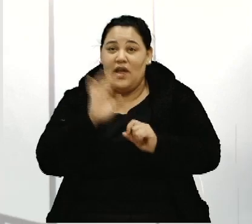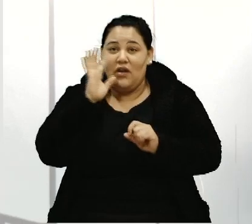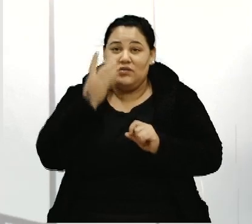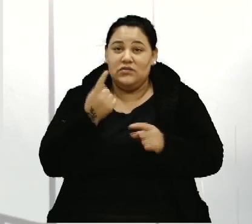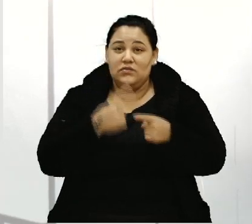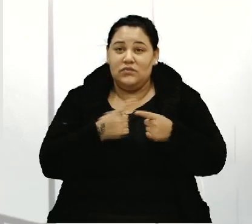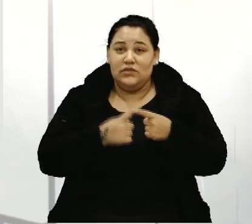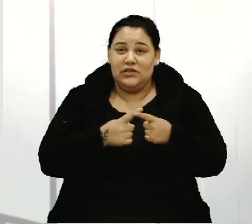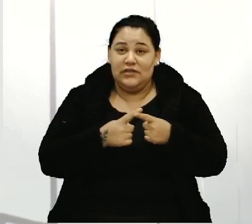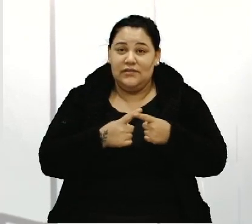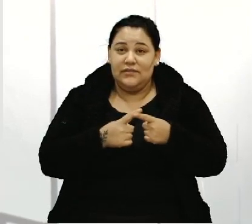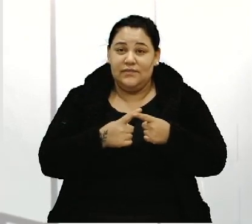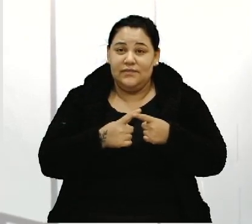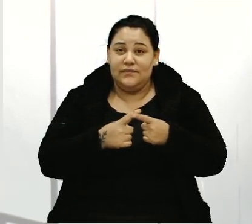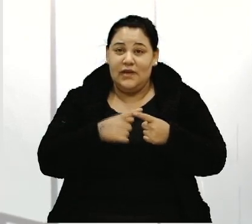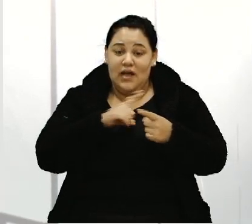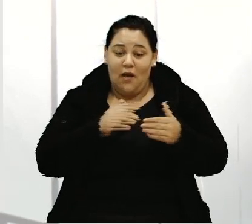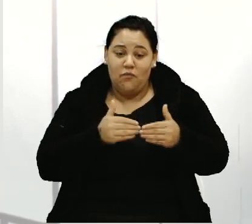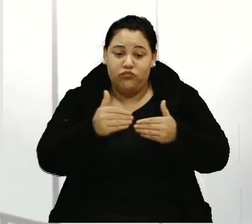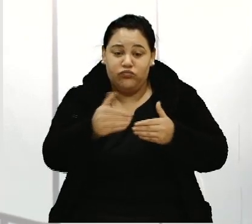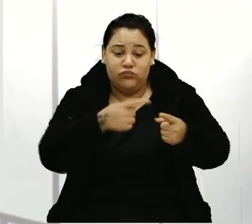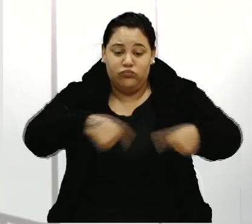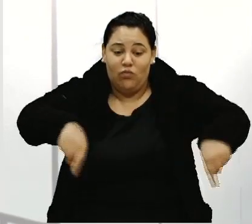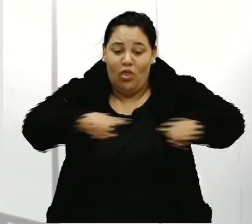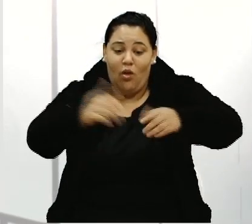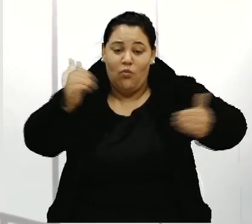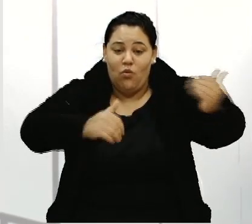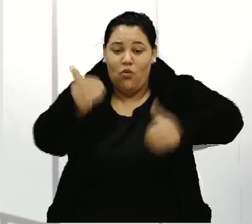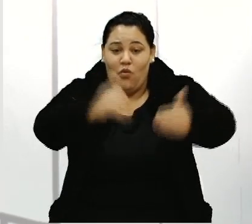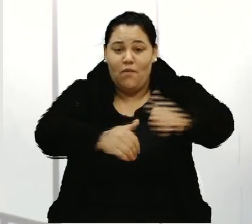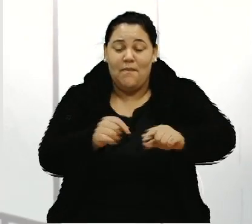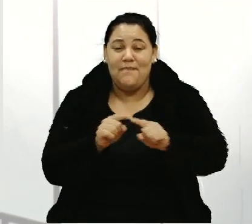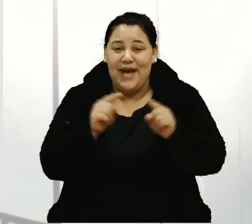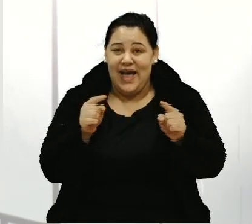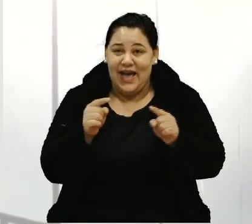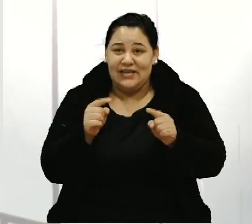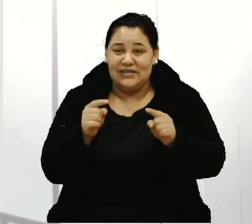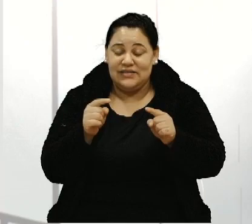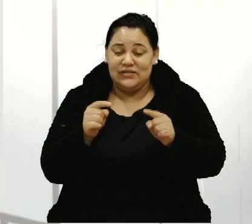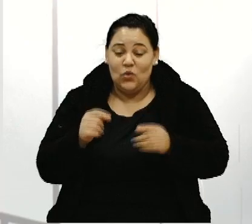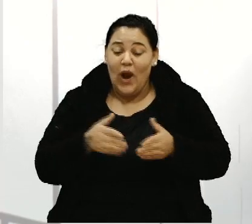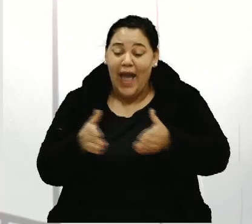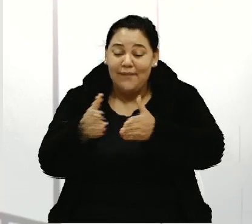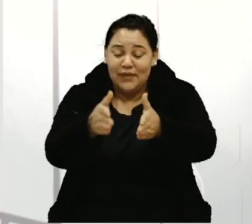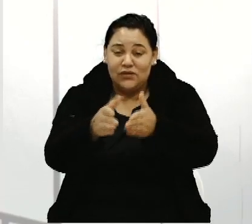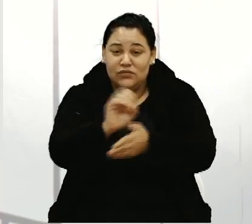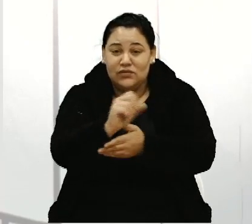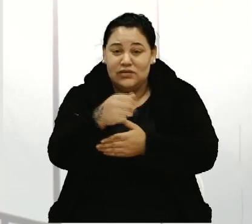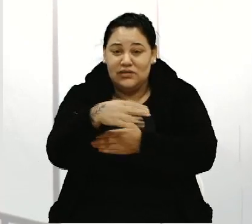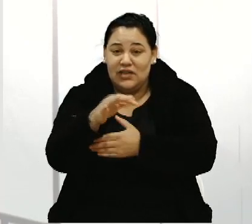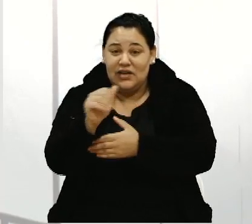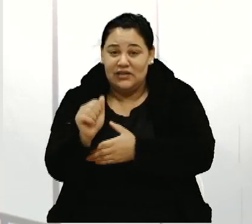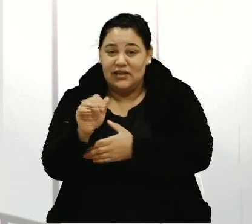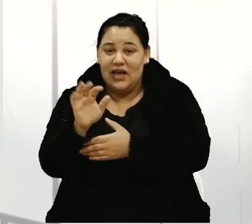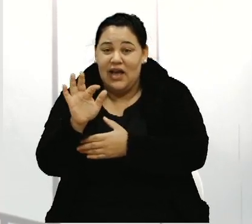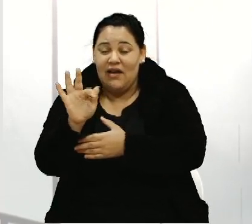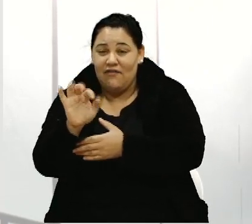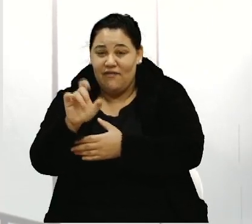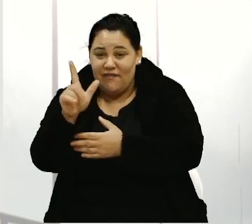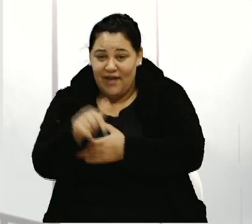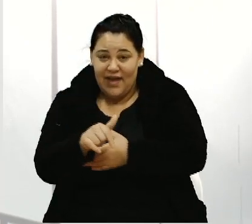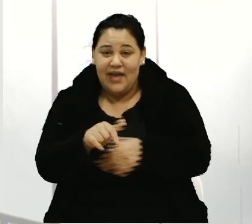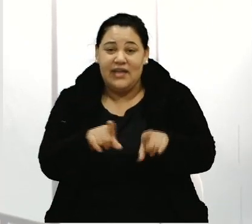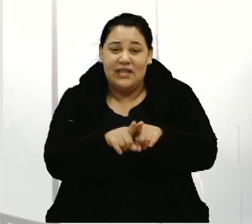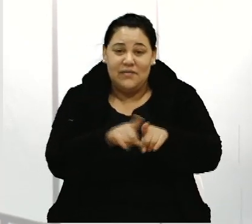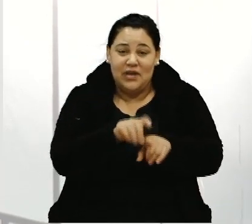o piscinão, mas logo em direção ao Santa Fé, né? Mas em direção aqui ao São José, está